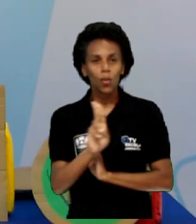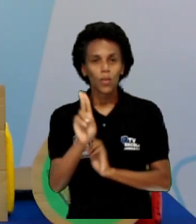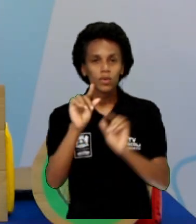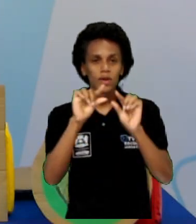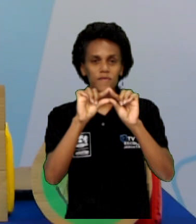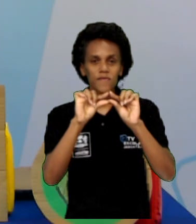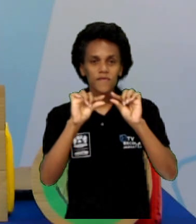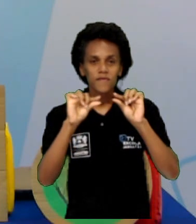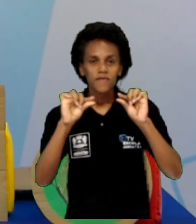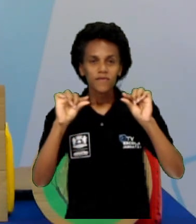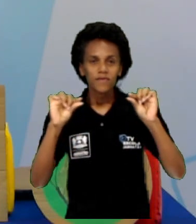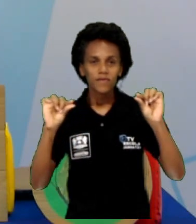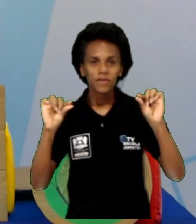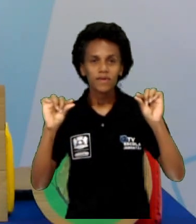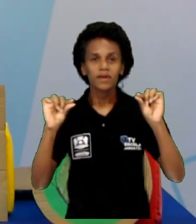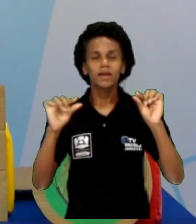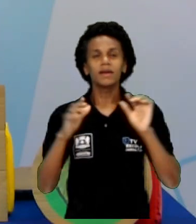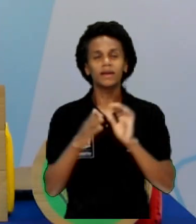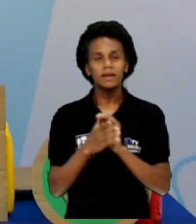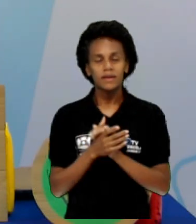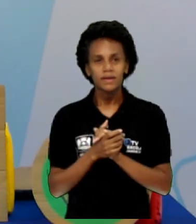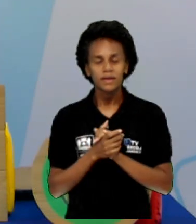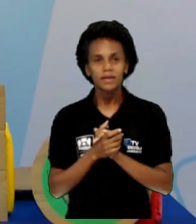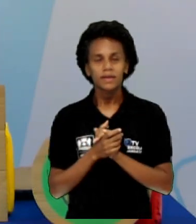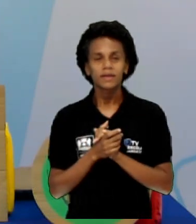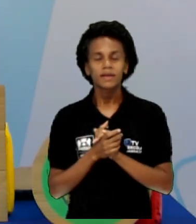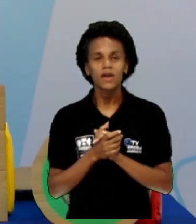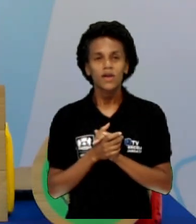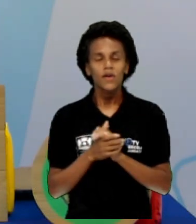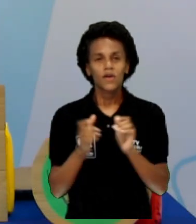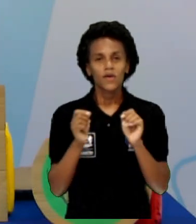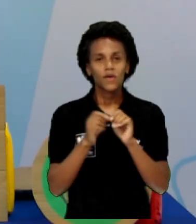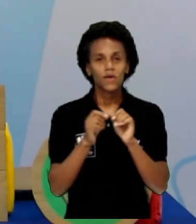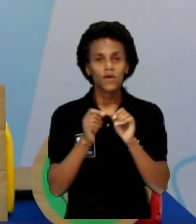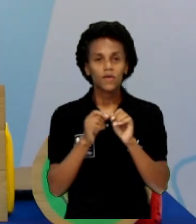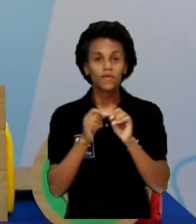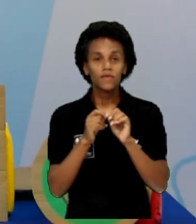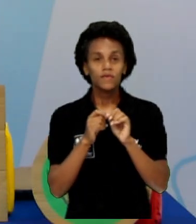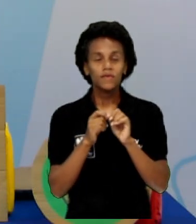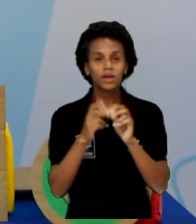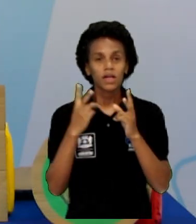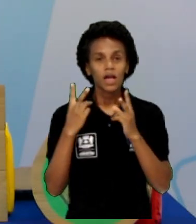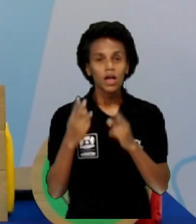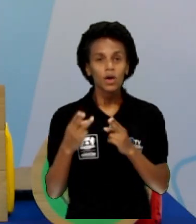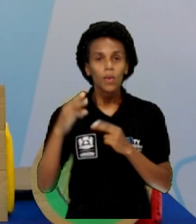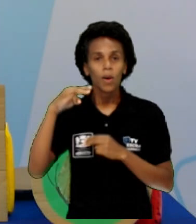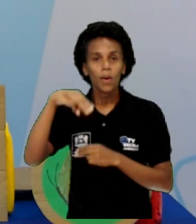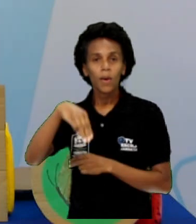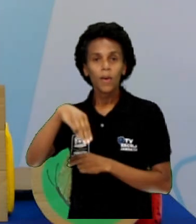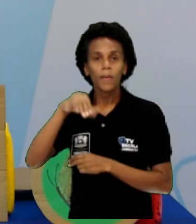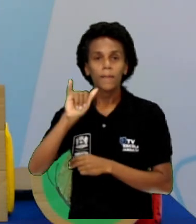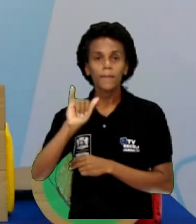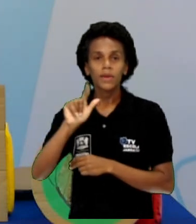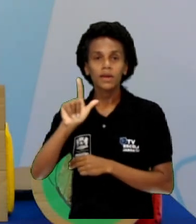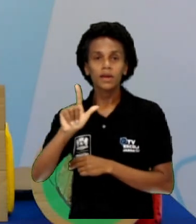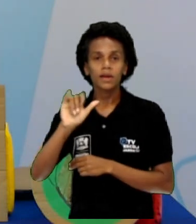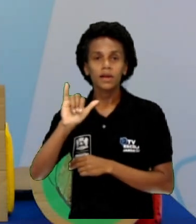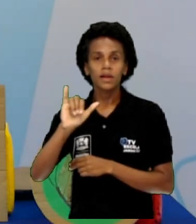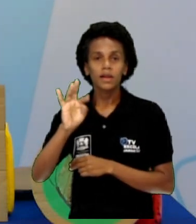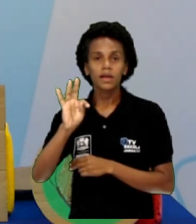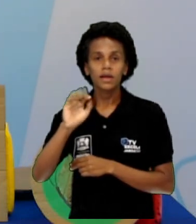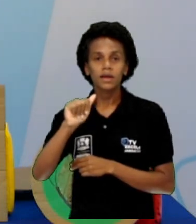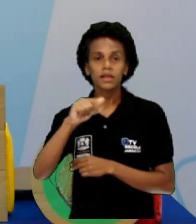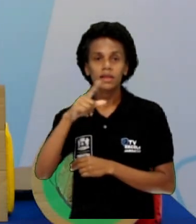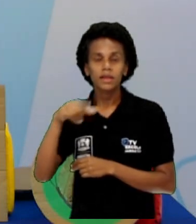a minha releitura de Militão com pontilhismo. Eu usei aqui o pontilhismo. Aí eu fiz dois, e coloquei junto, coloquei